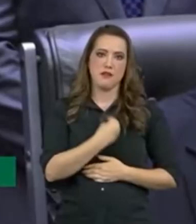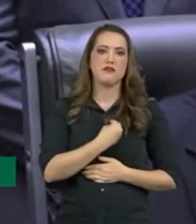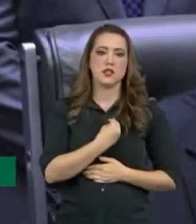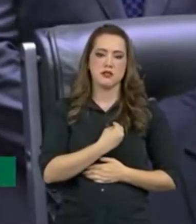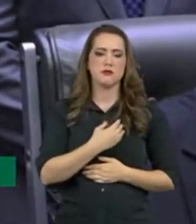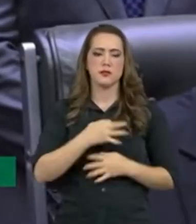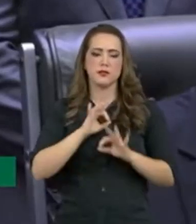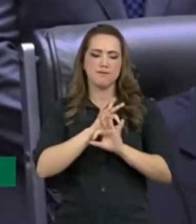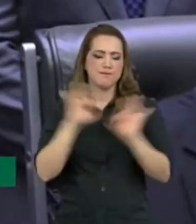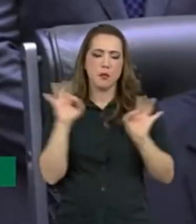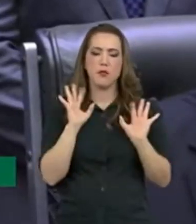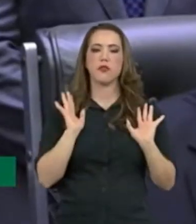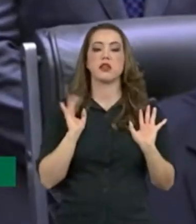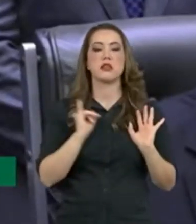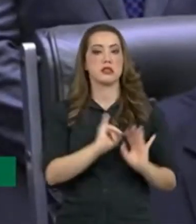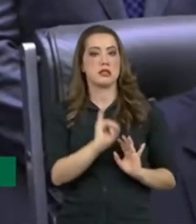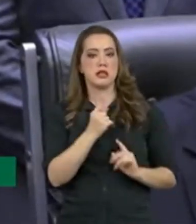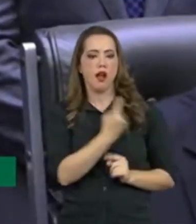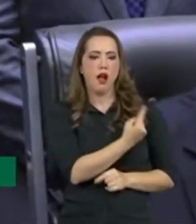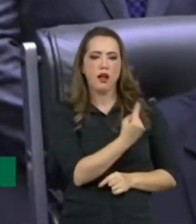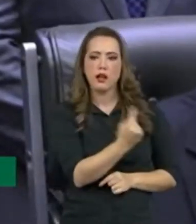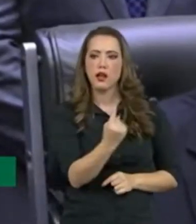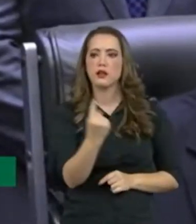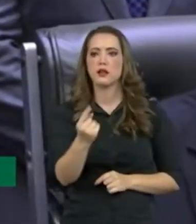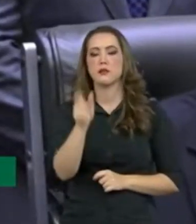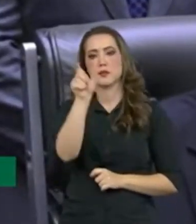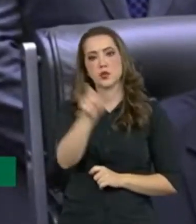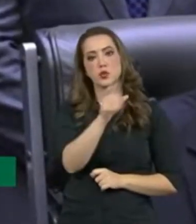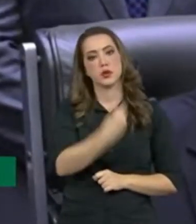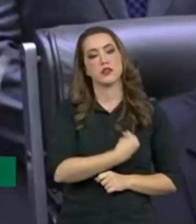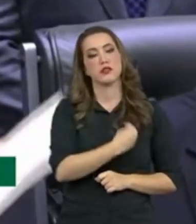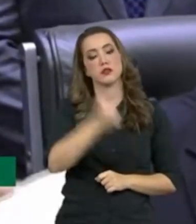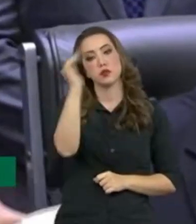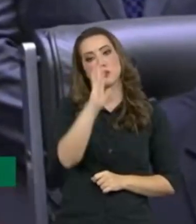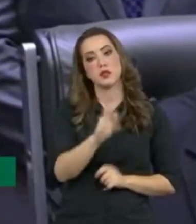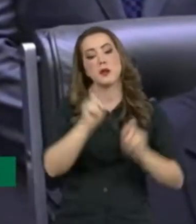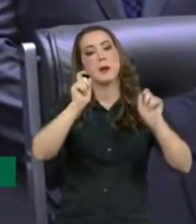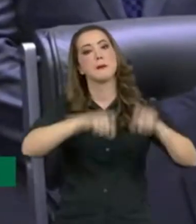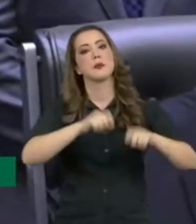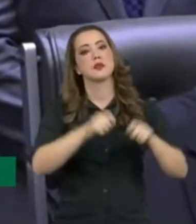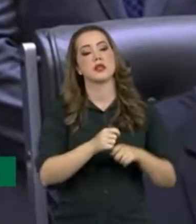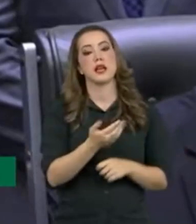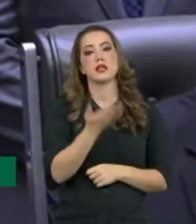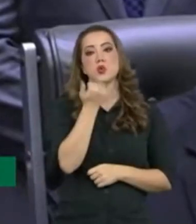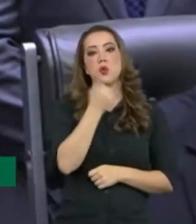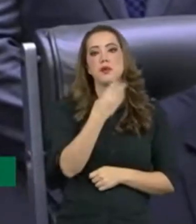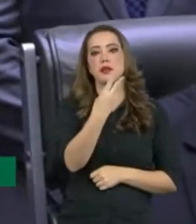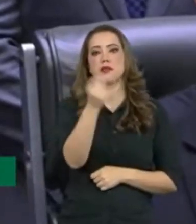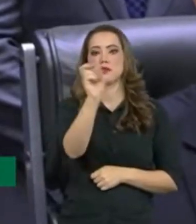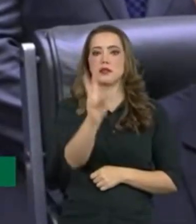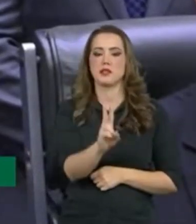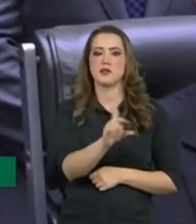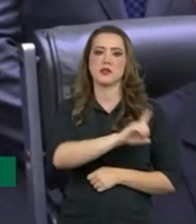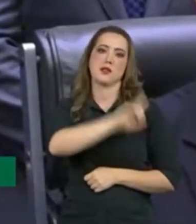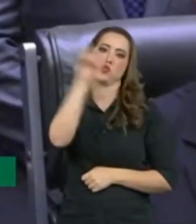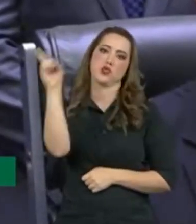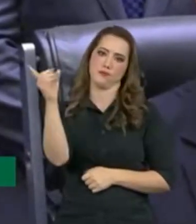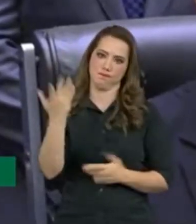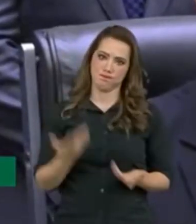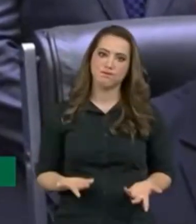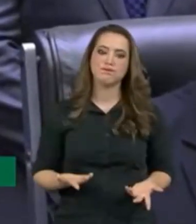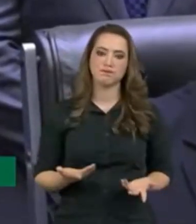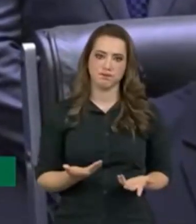cumprida quando cada brasileiro e brasileira pudesse fazer 3 refeições por dia.